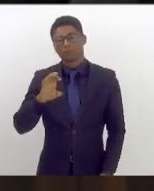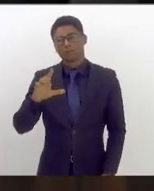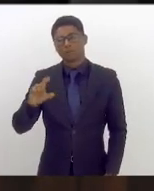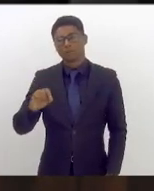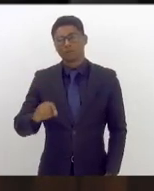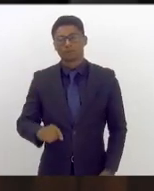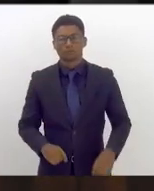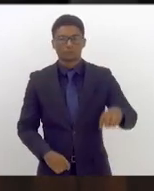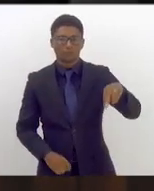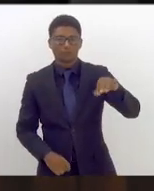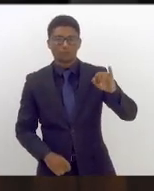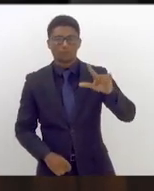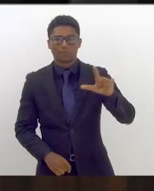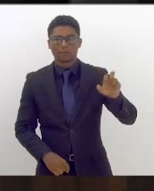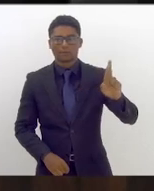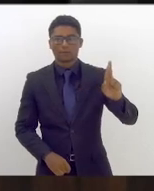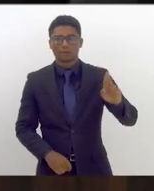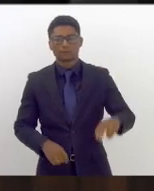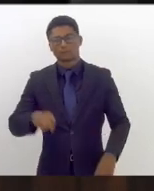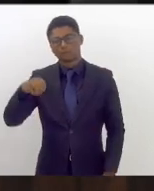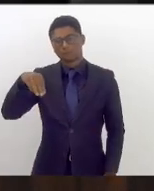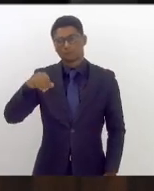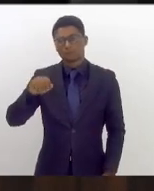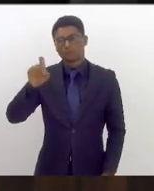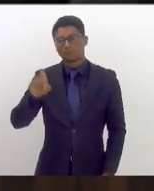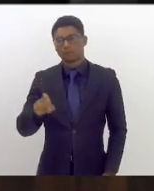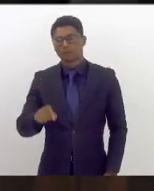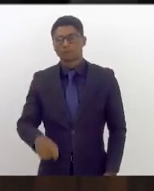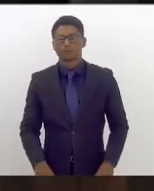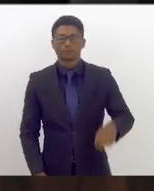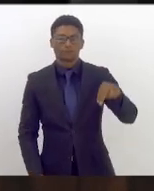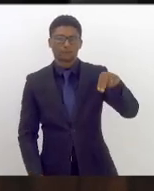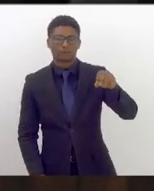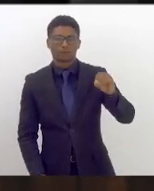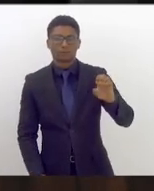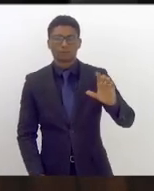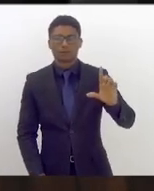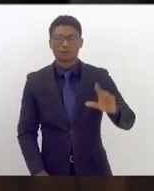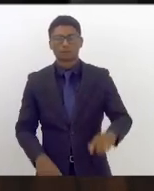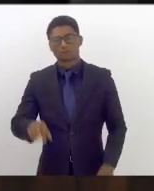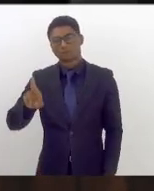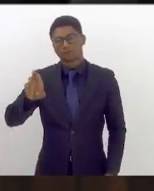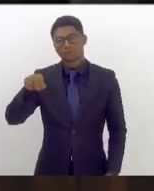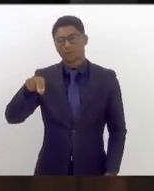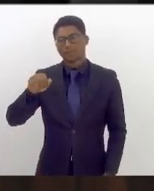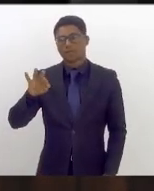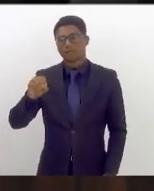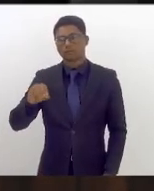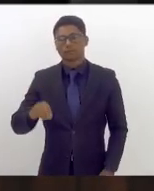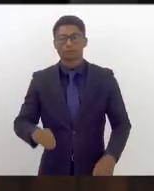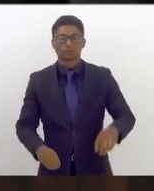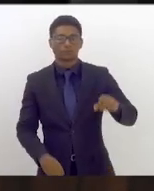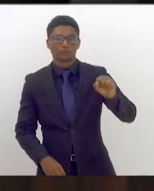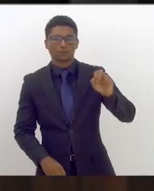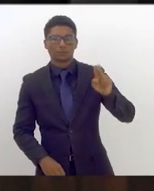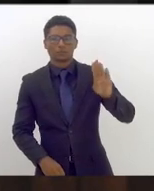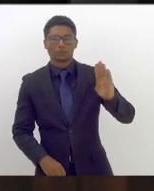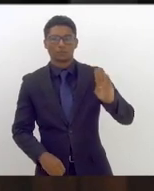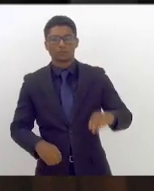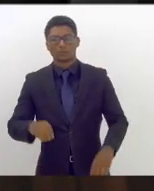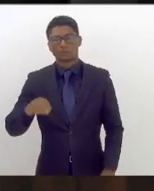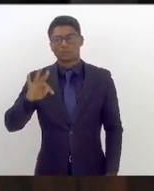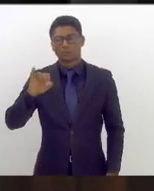Abraão Marcos Miller Max Lemos Noel de Carvalho Renato Zaca Subtenente Bernardo Thiago